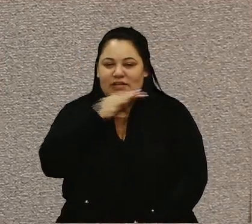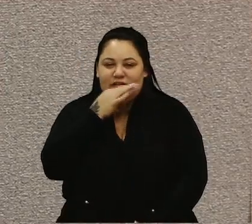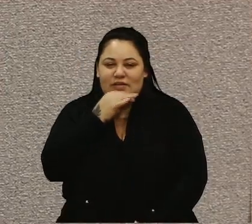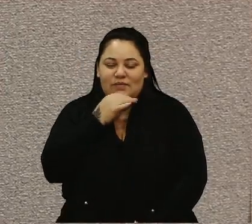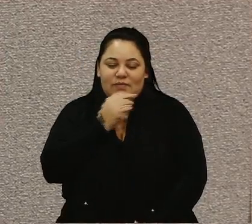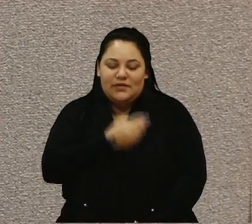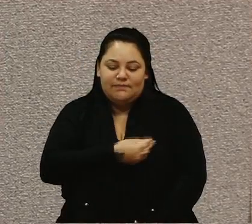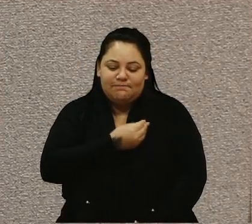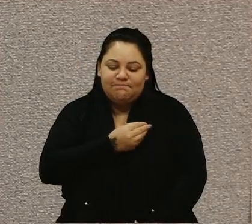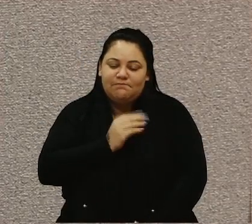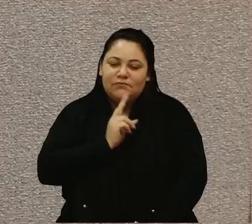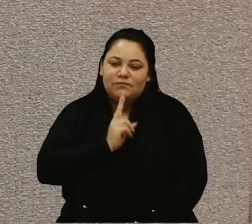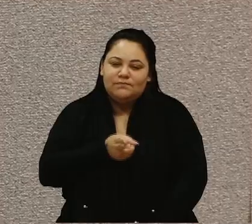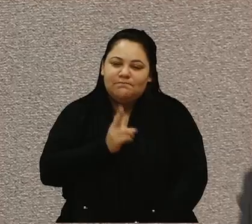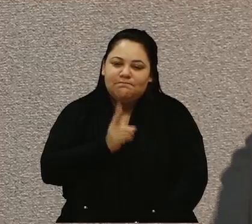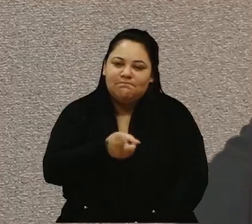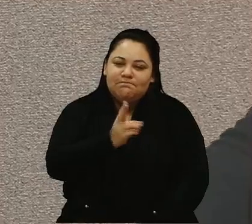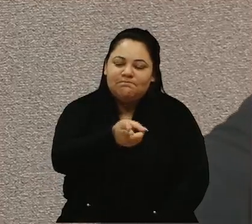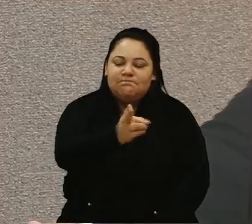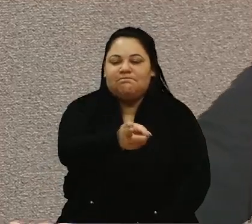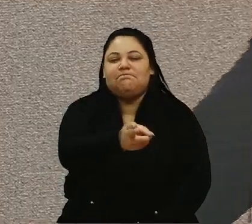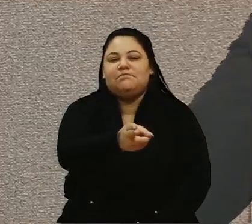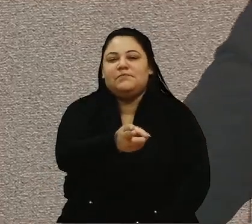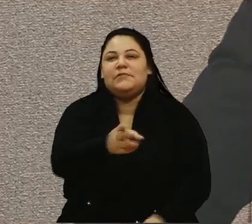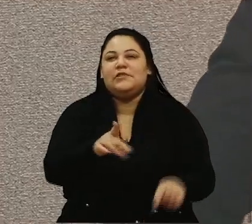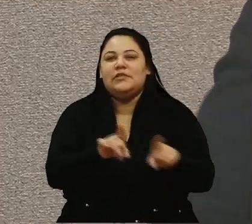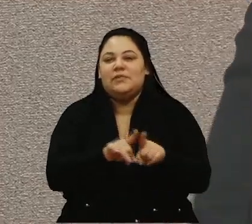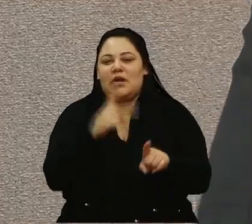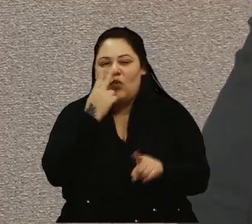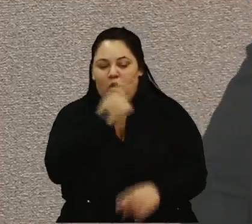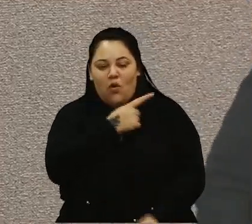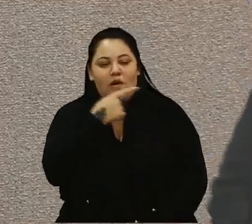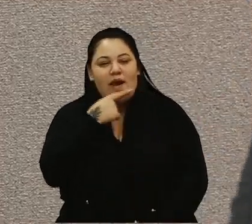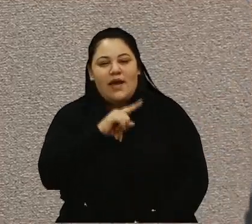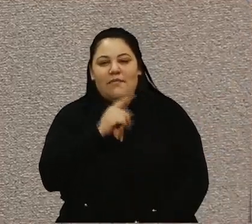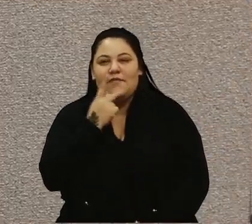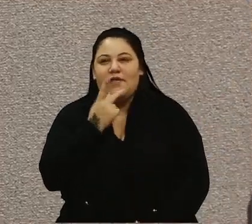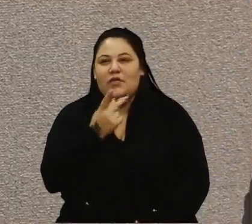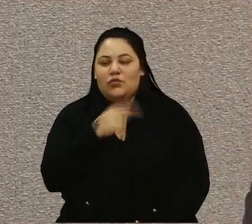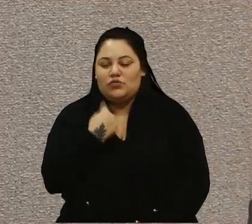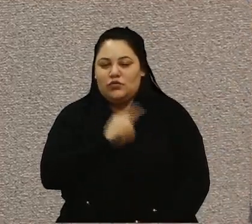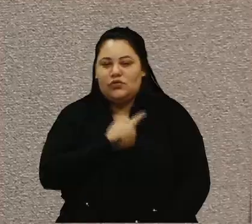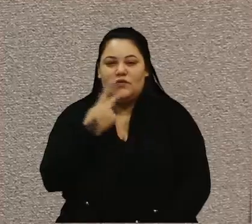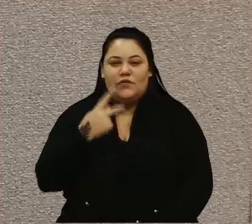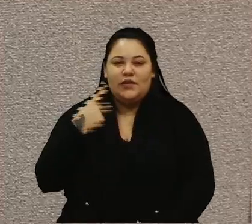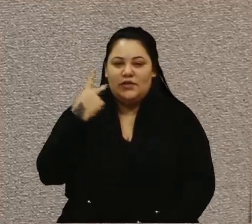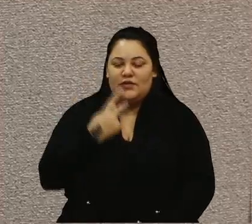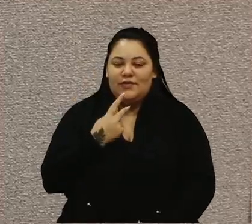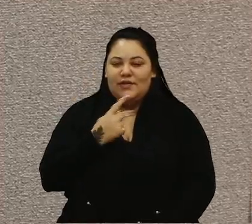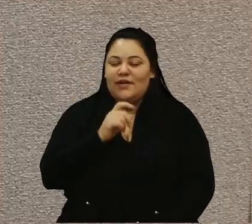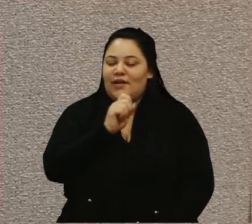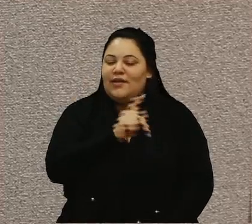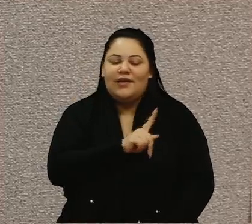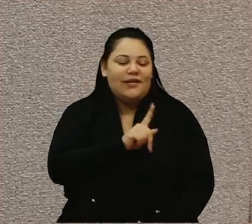essa história. E assim como o Caleb Garbim falou, nosso vereador, aquele que não conhece a